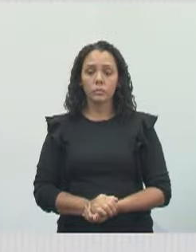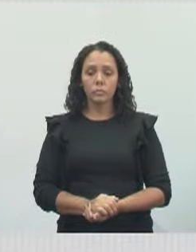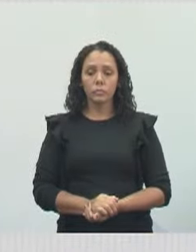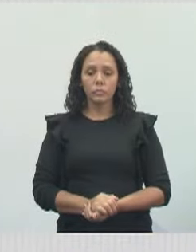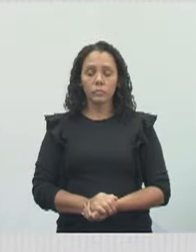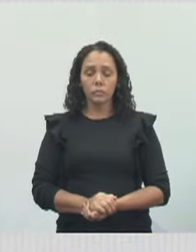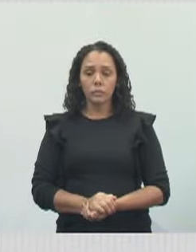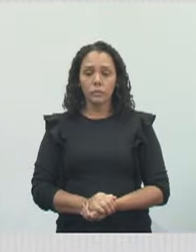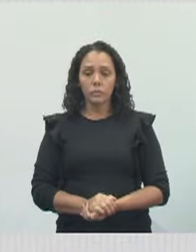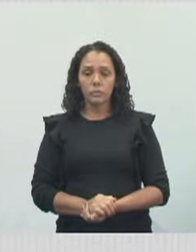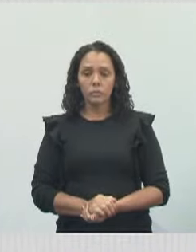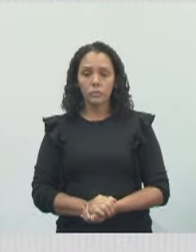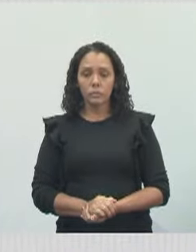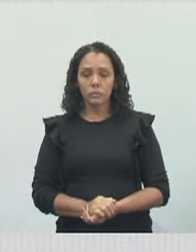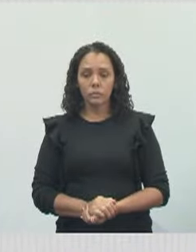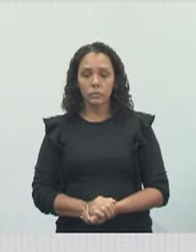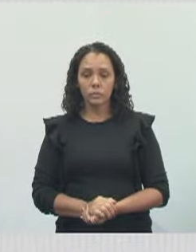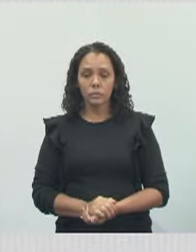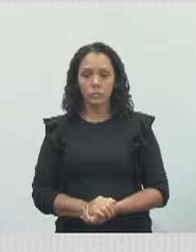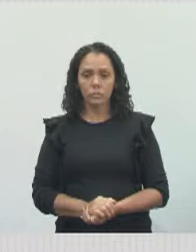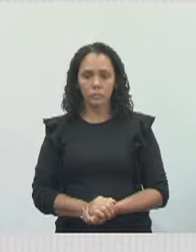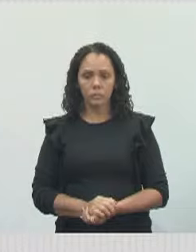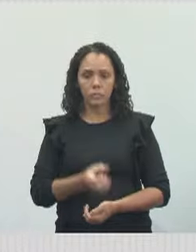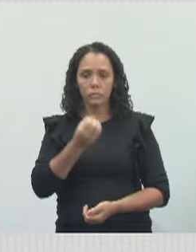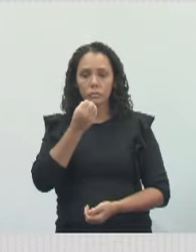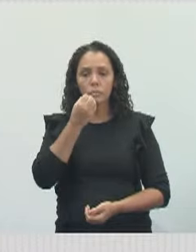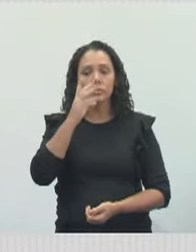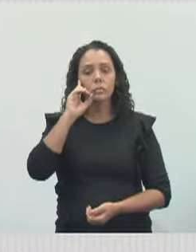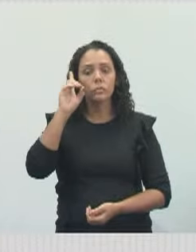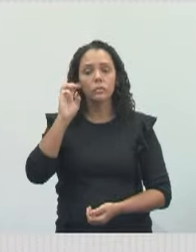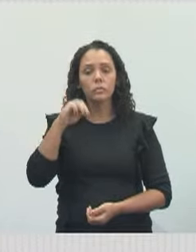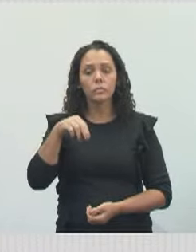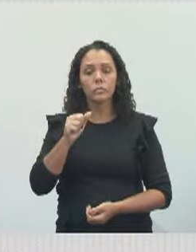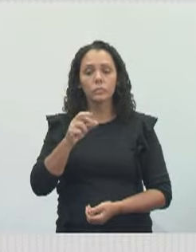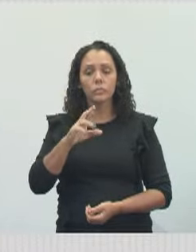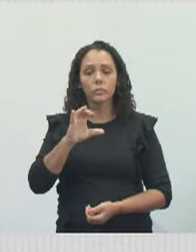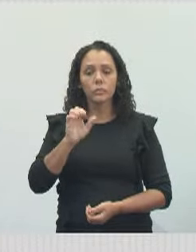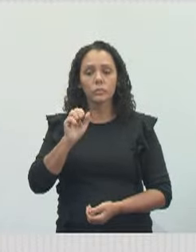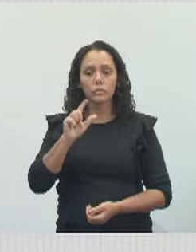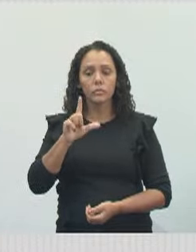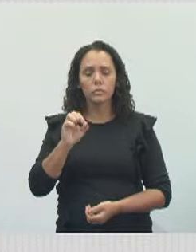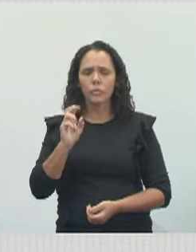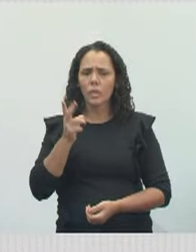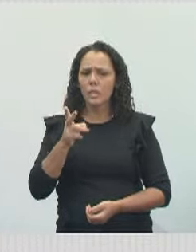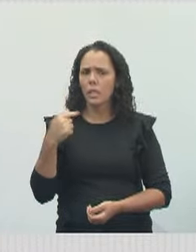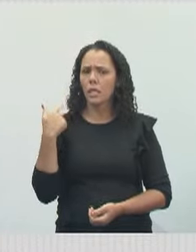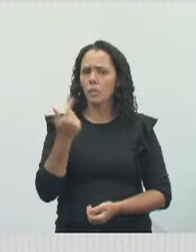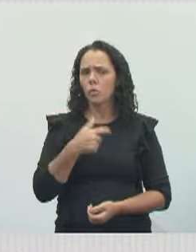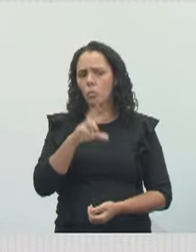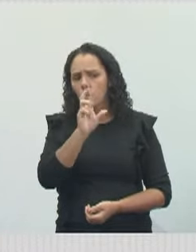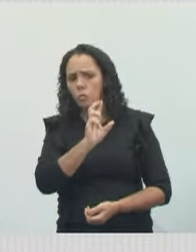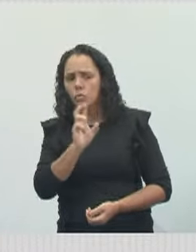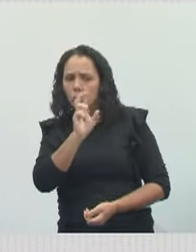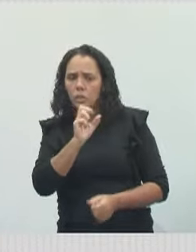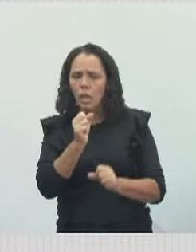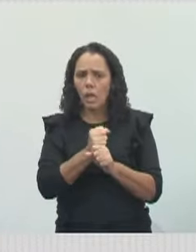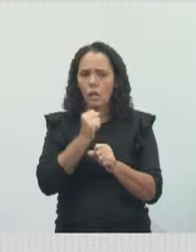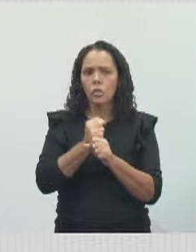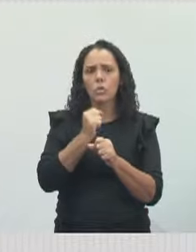Não tá andando, não é isso, Paulinho? Bom dia, Marcelo. Marcelo, a gente está sempre vistoriando, né, as obras aqui, não